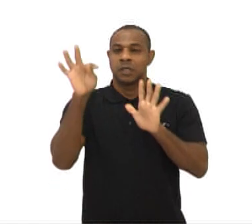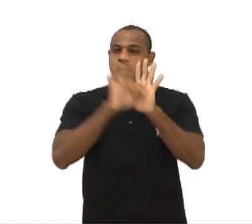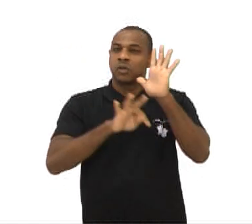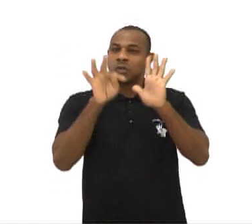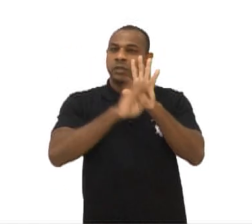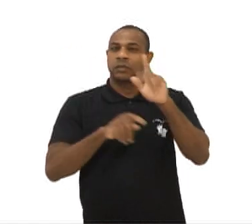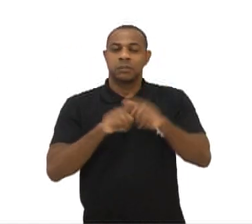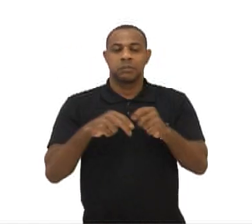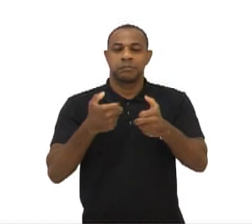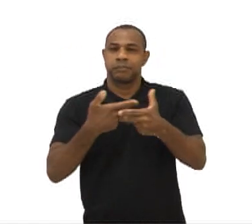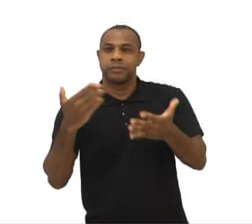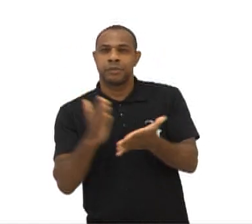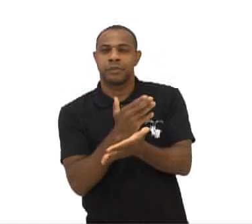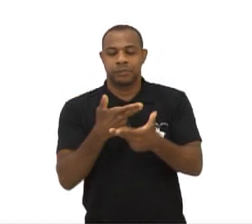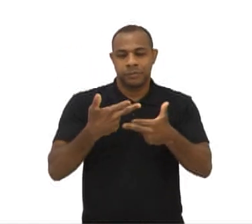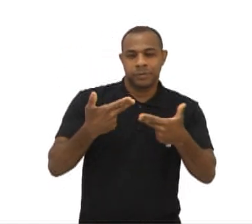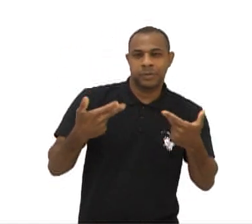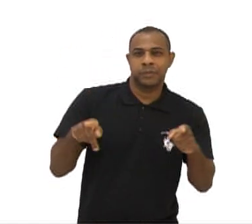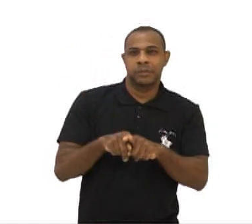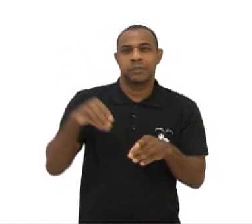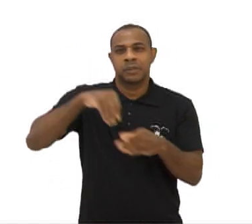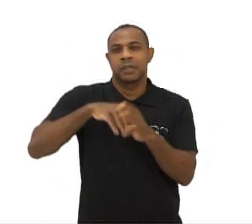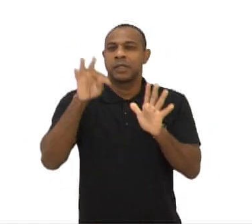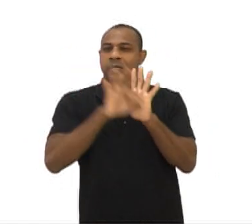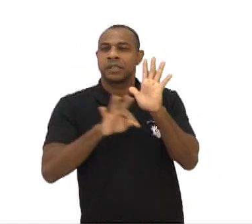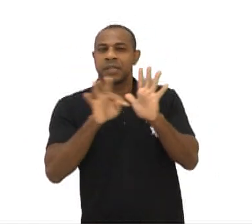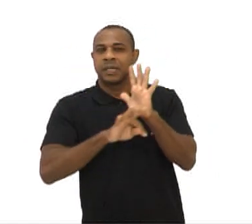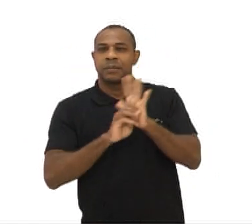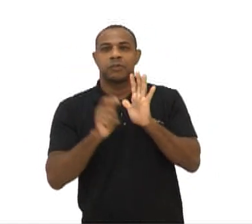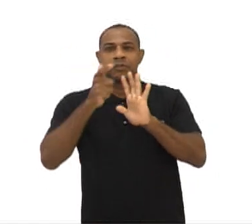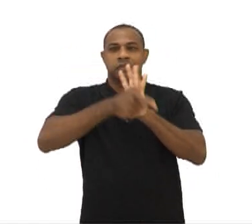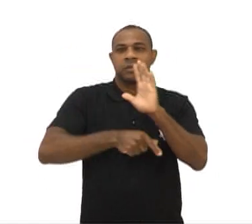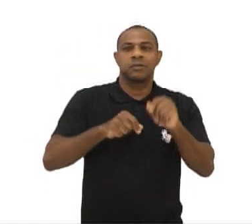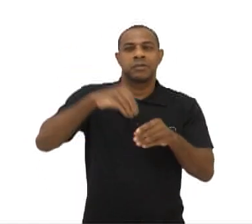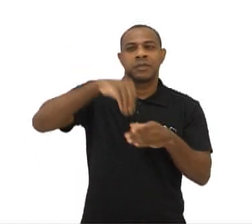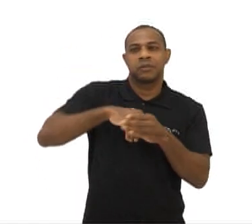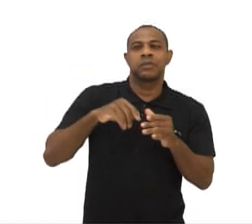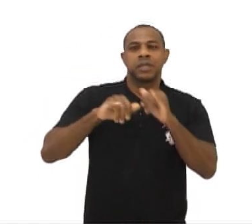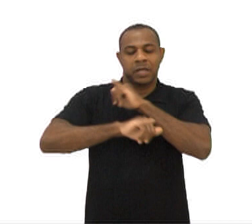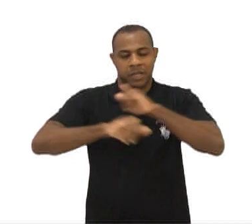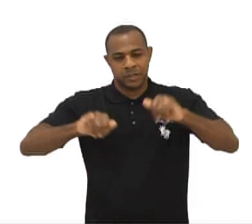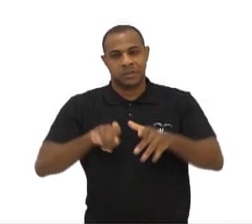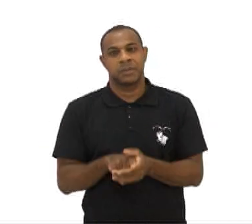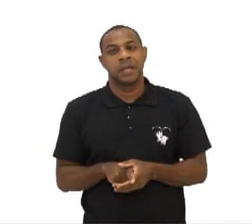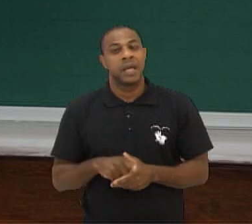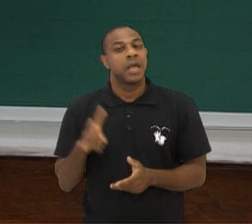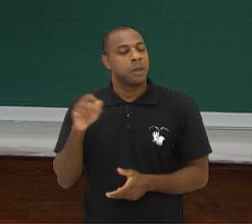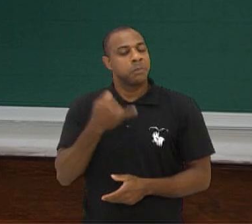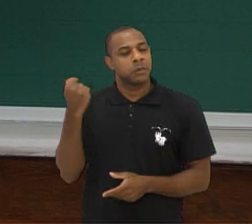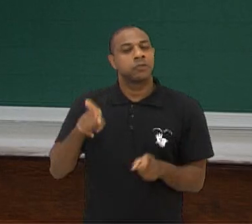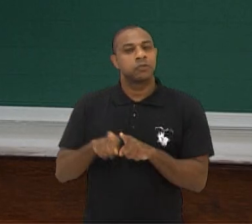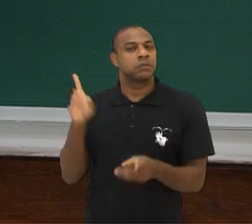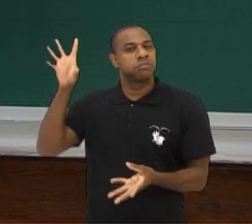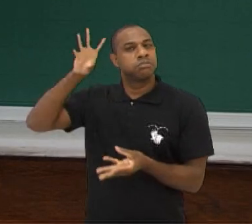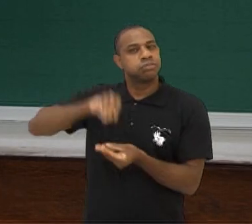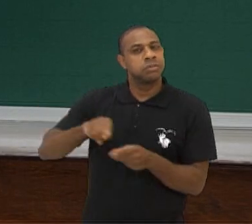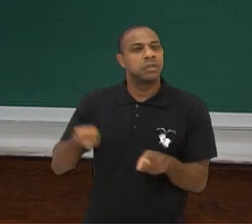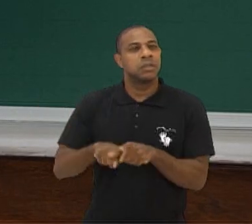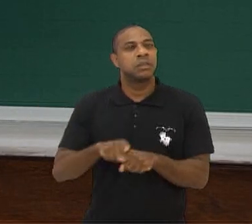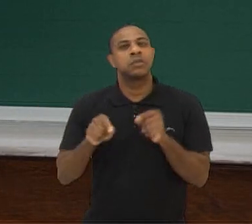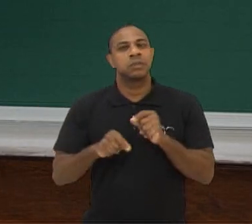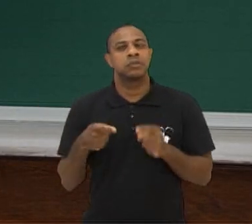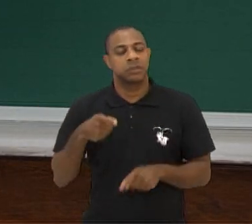elementos composicionais dos textos do gênero notícia. É importante a gente fazer essa retomada para que vocês, de fato,